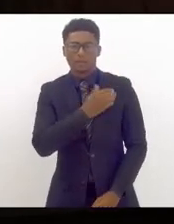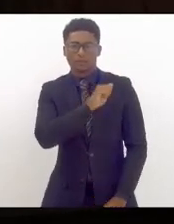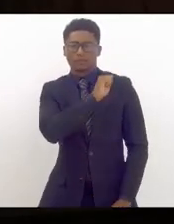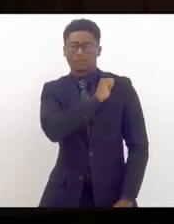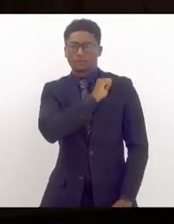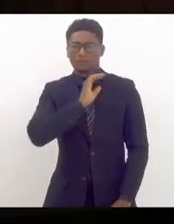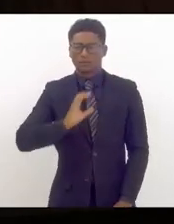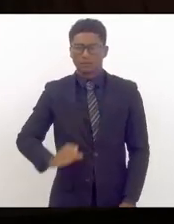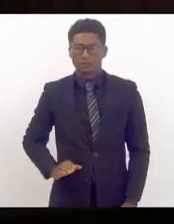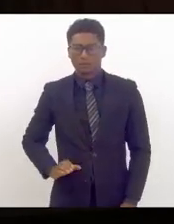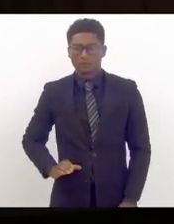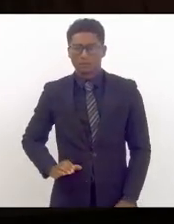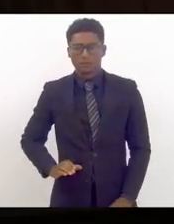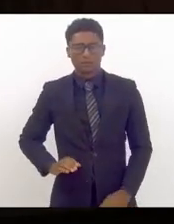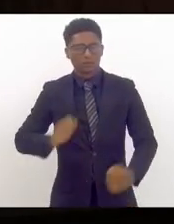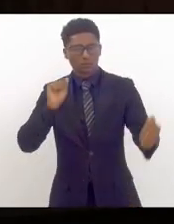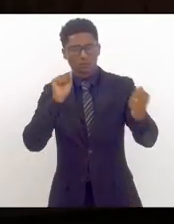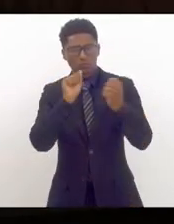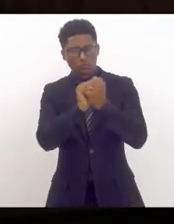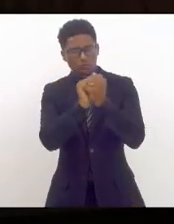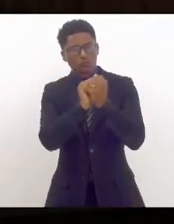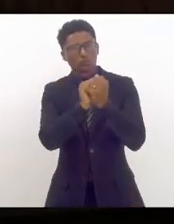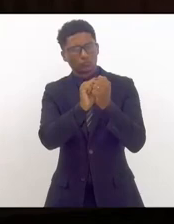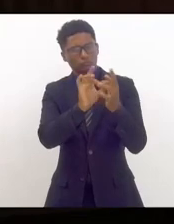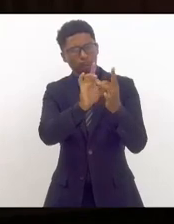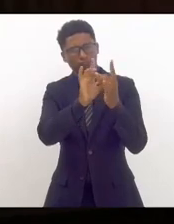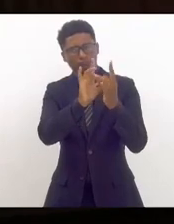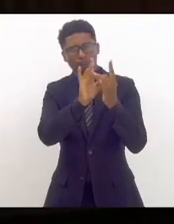tanto caminhamos juntos nesse tempo.